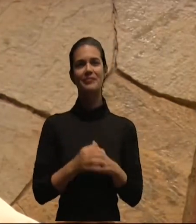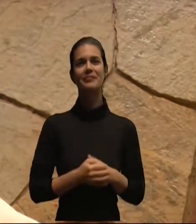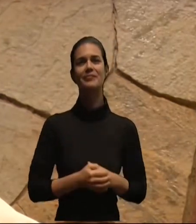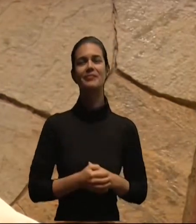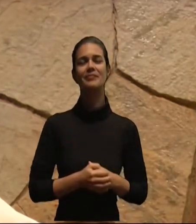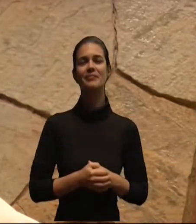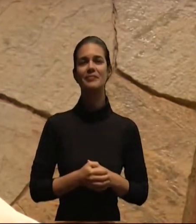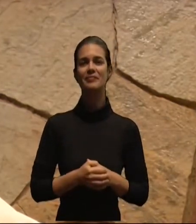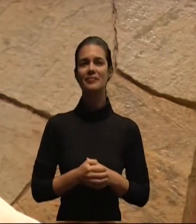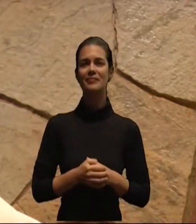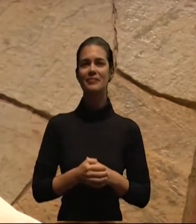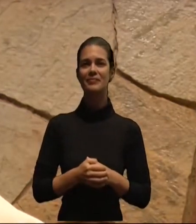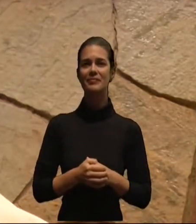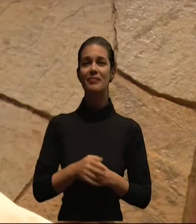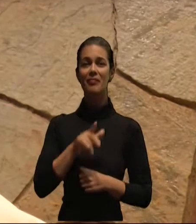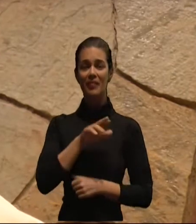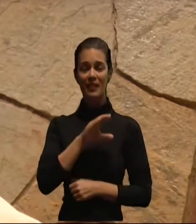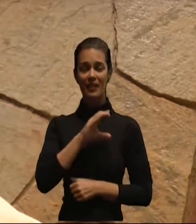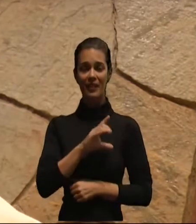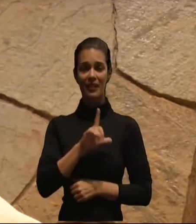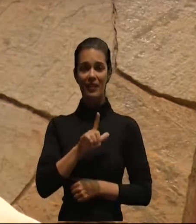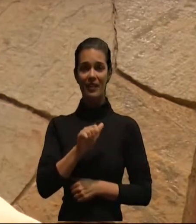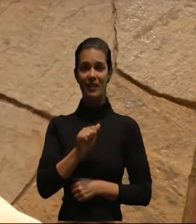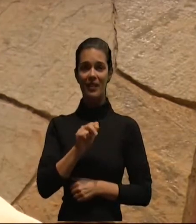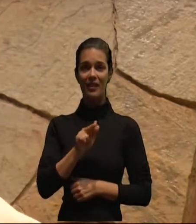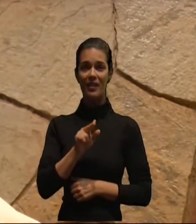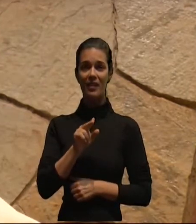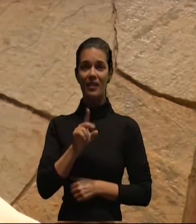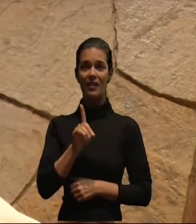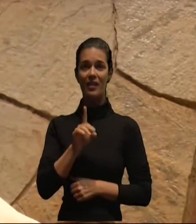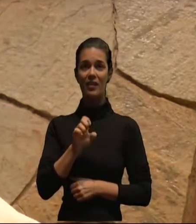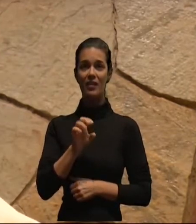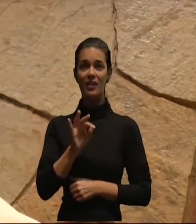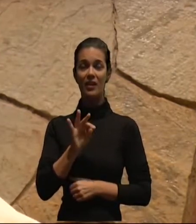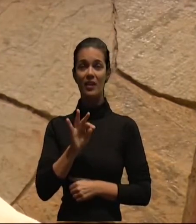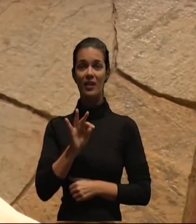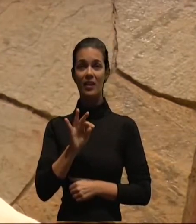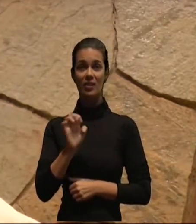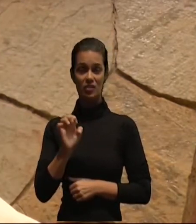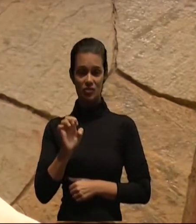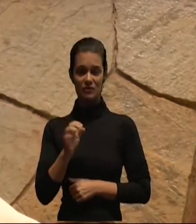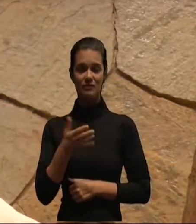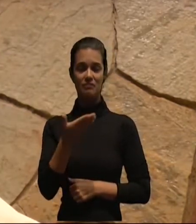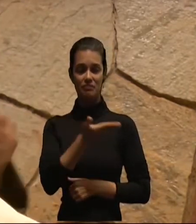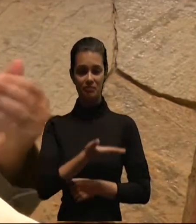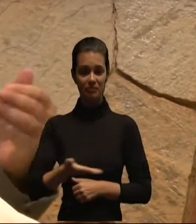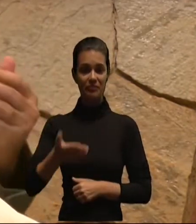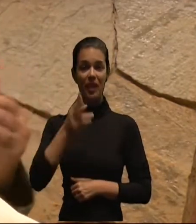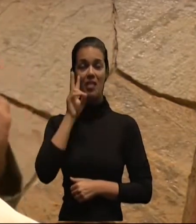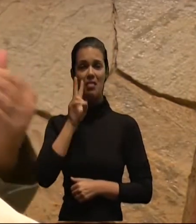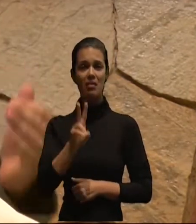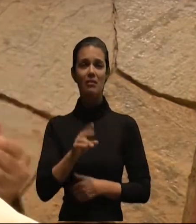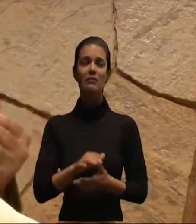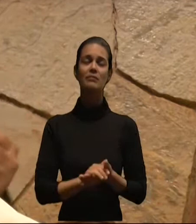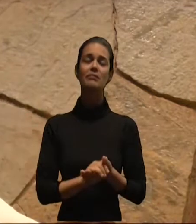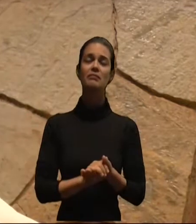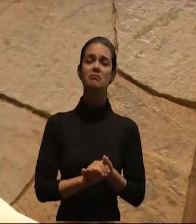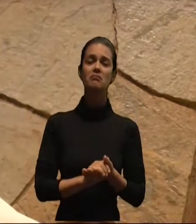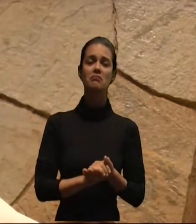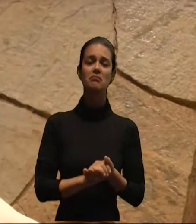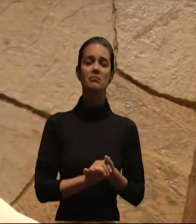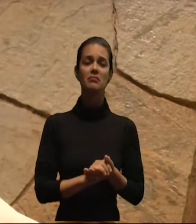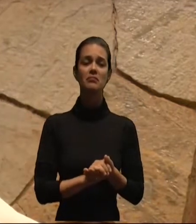nós estamos vivendo. Nossa irmã Claudete vai estar nos trazendo um testemunho. Eu queria que a irmã nos respondesse, Claudete, dentro